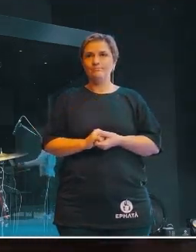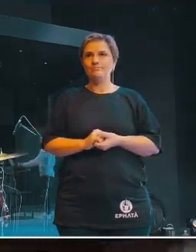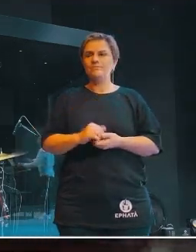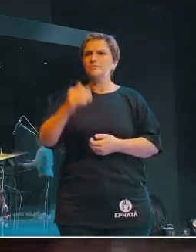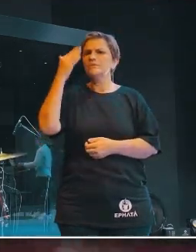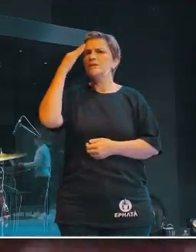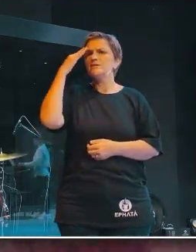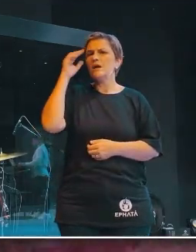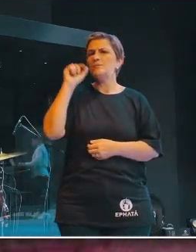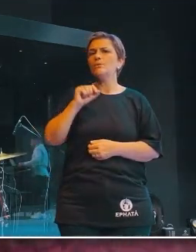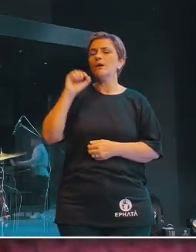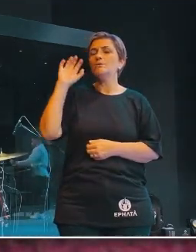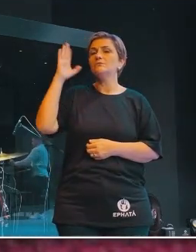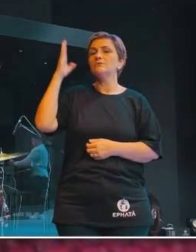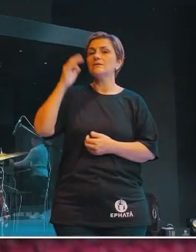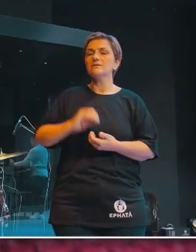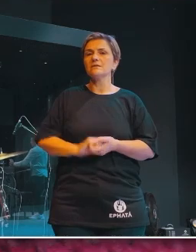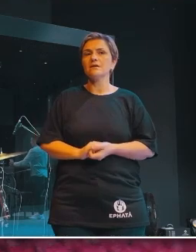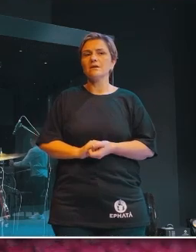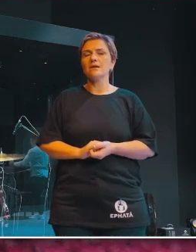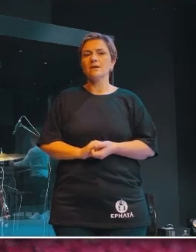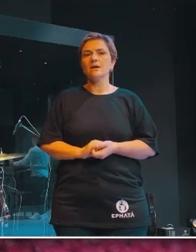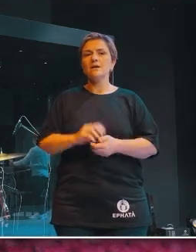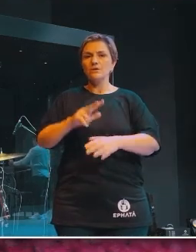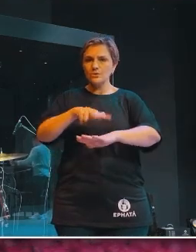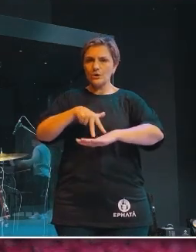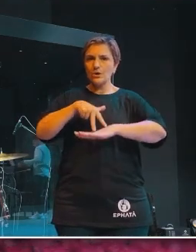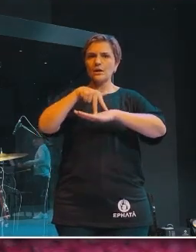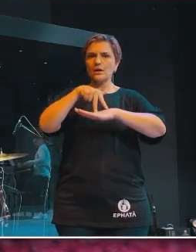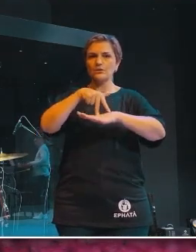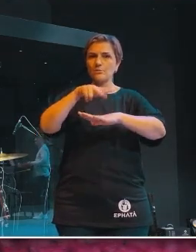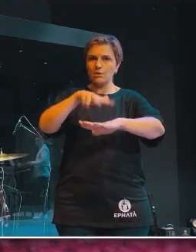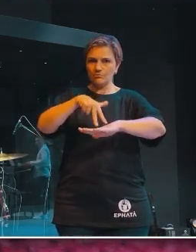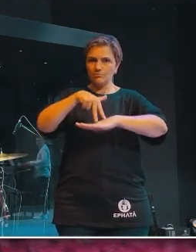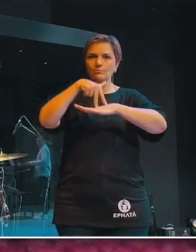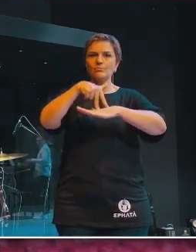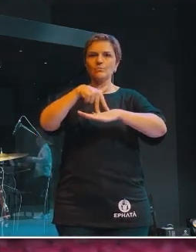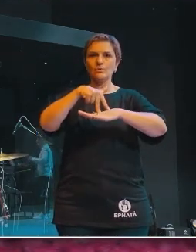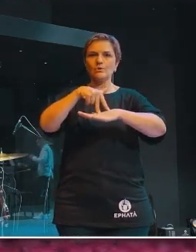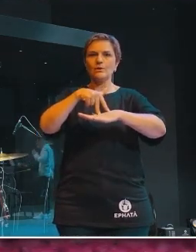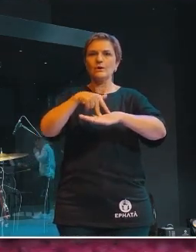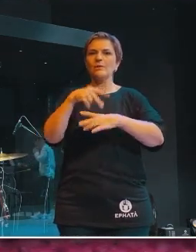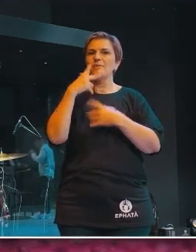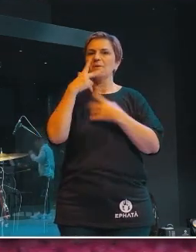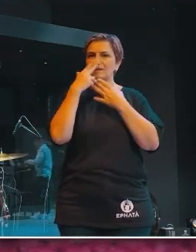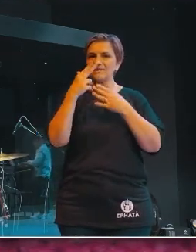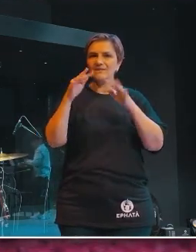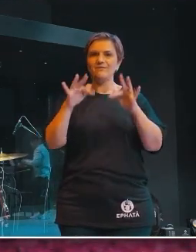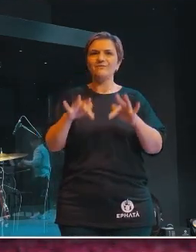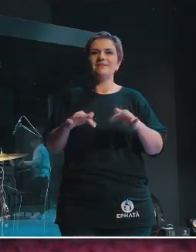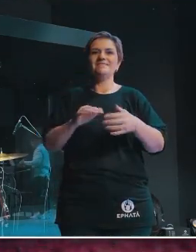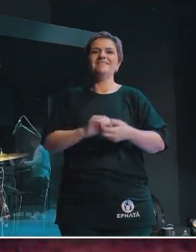Sabe o que é que acontece? Se coloca de pé, para parecer que vai terminar.